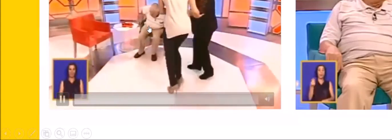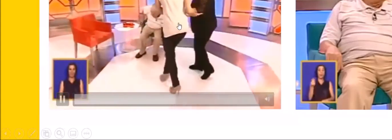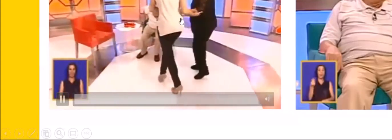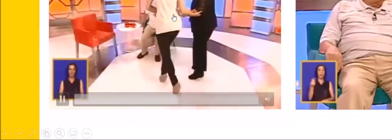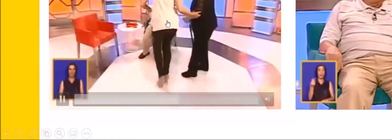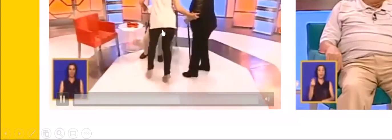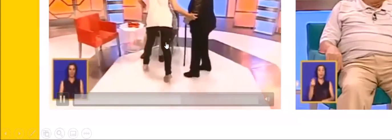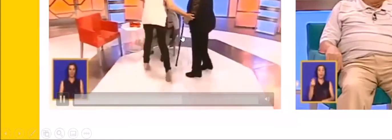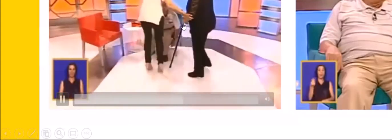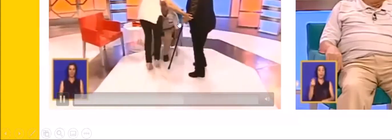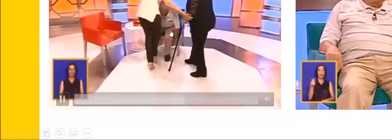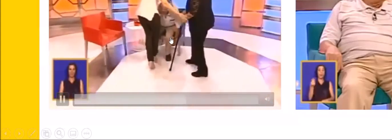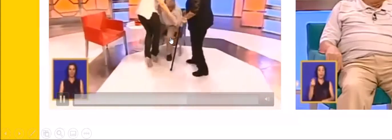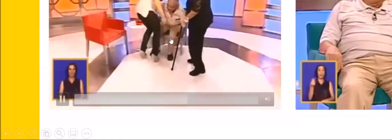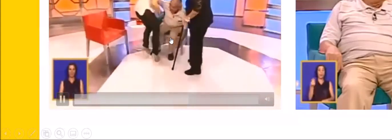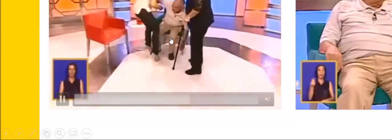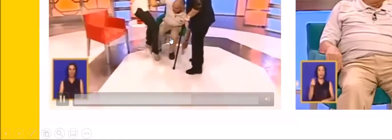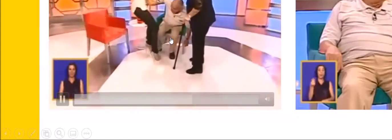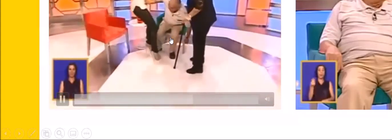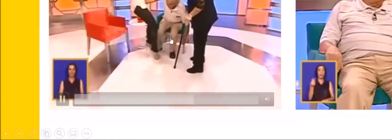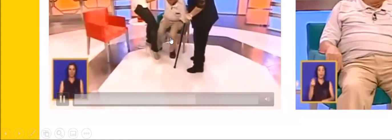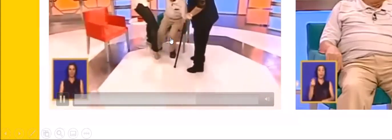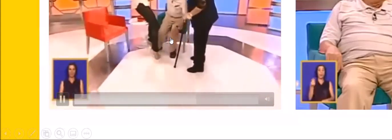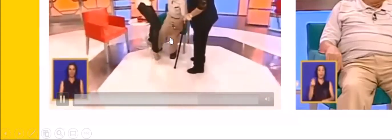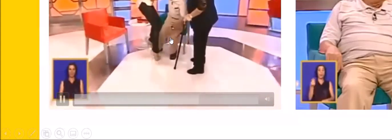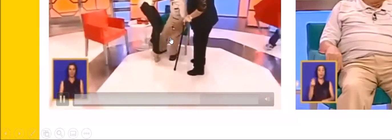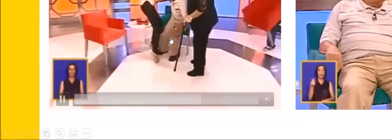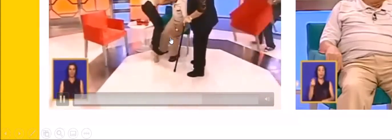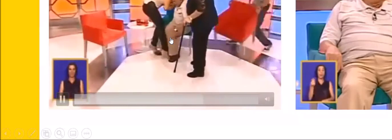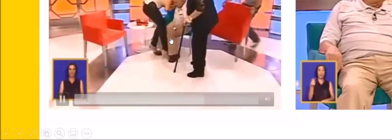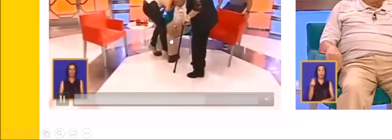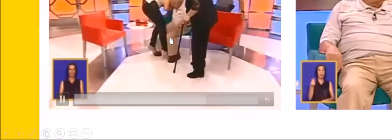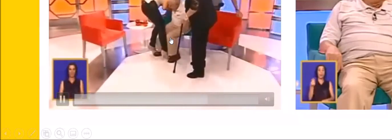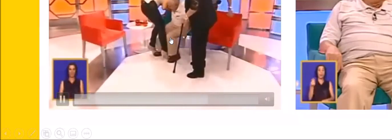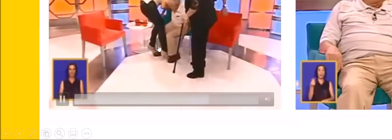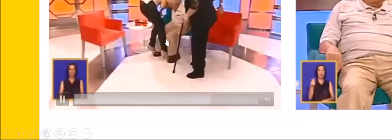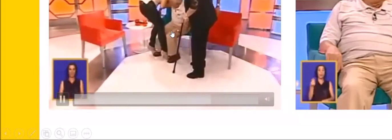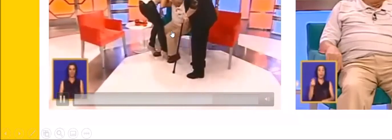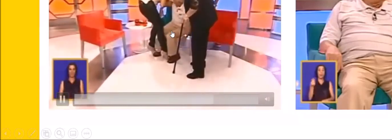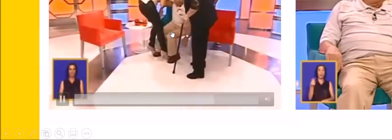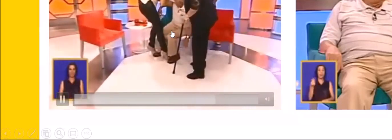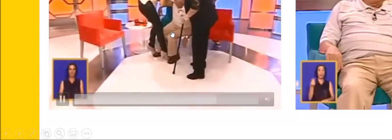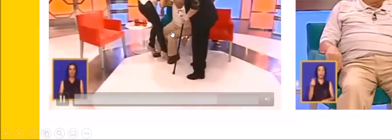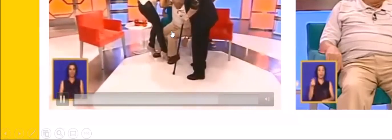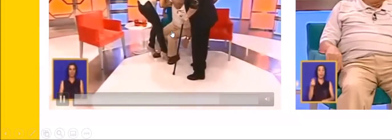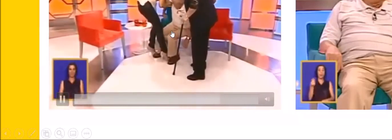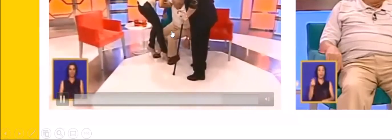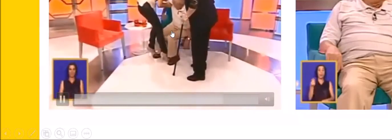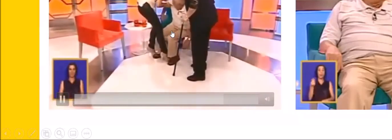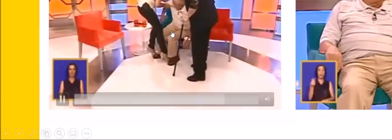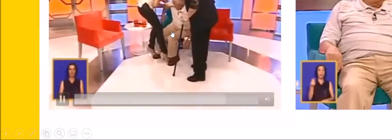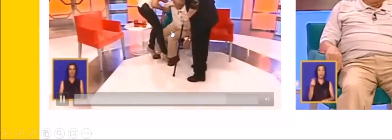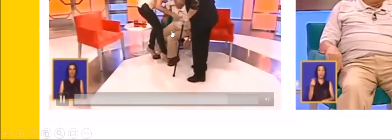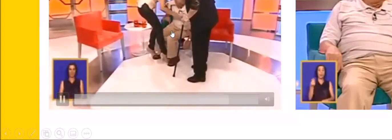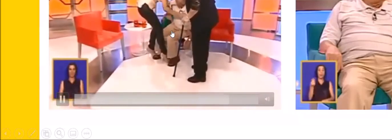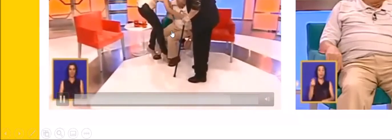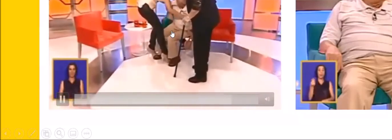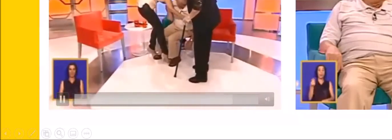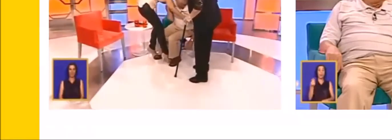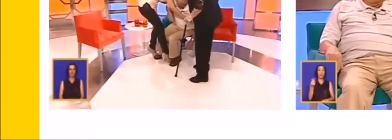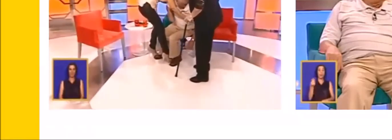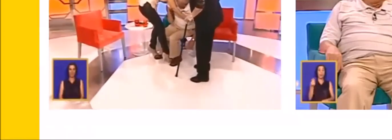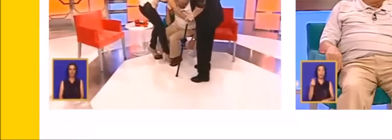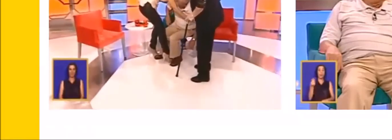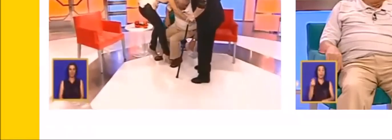consegue levantar corretamente. Isto é o típico de um AVC, das manifestações, ok? Se repararem, ele ainda não se apercebeu que está